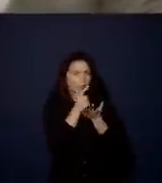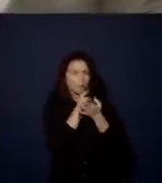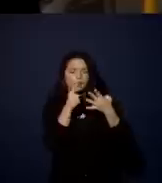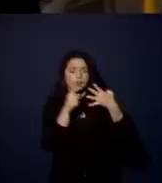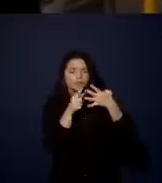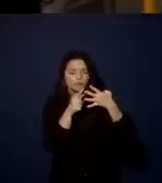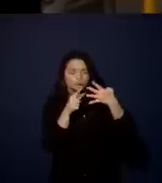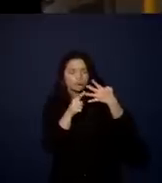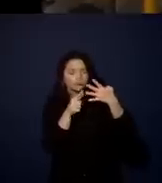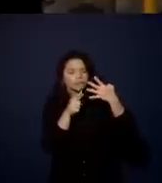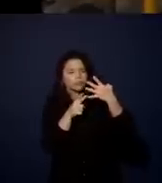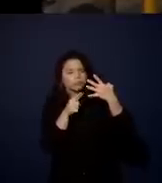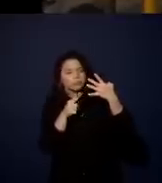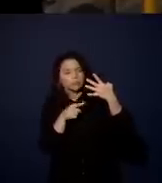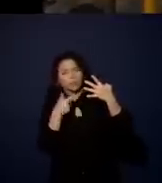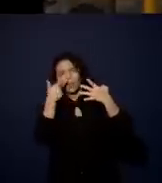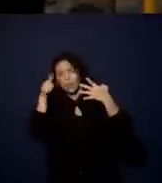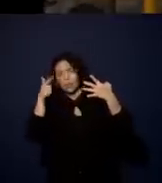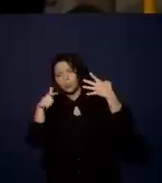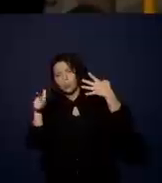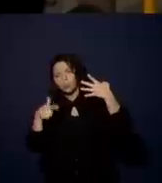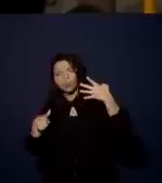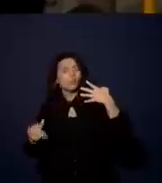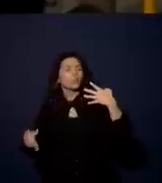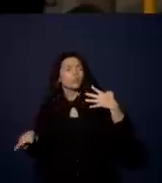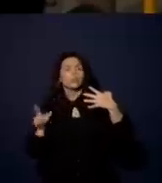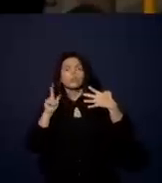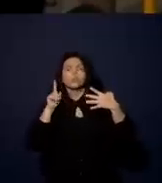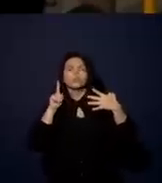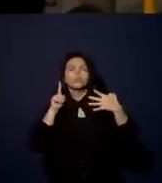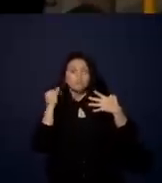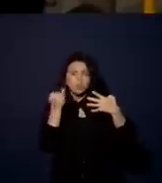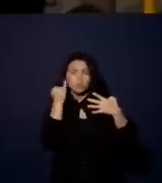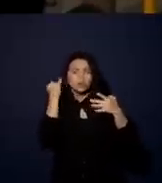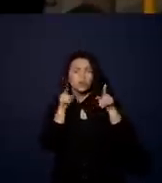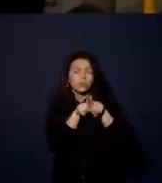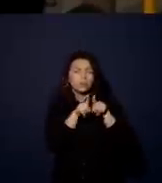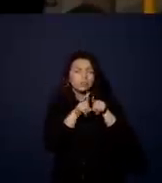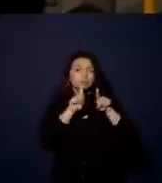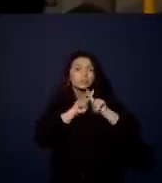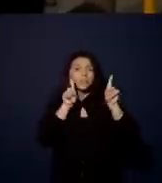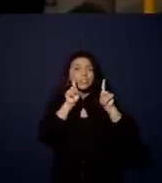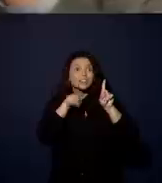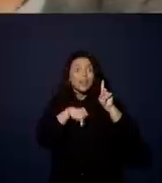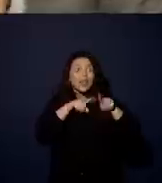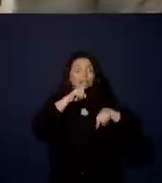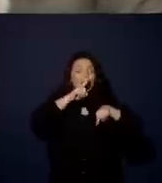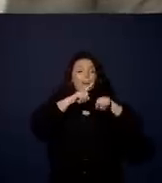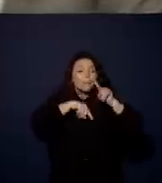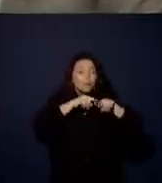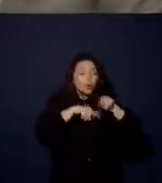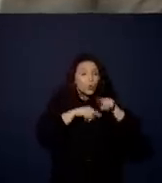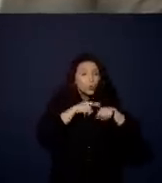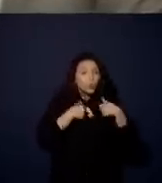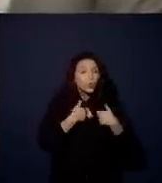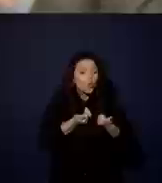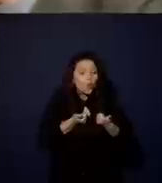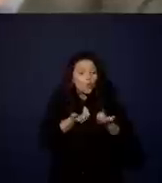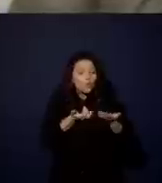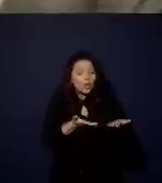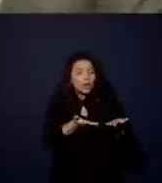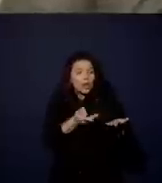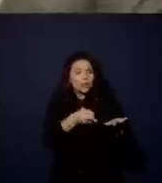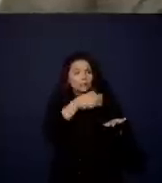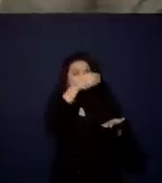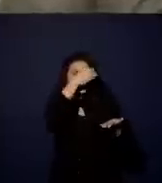em quarto e depois vem uma outra categoria que eu chamo de serviços né de uma forma mais mais Ampla mas